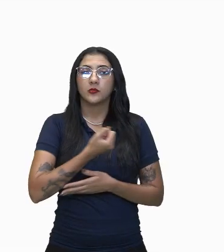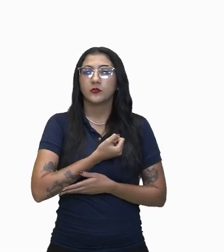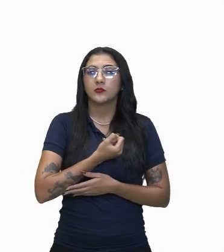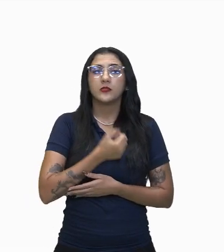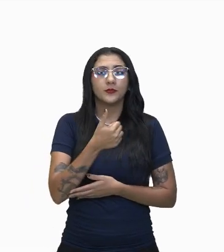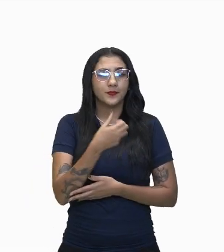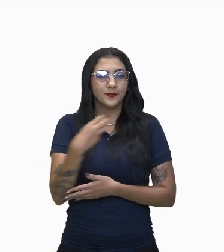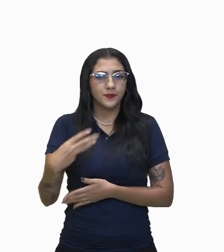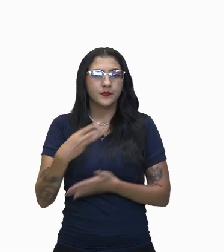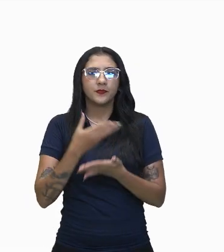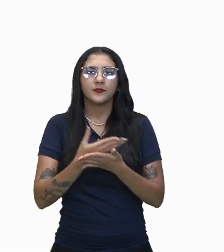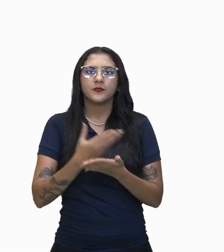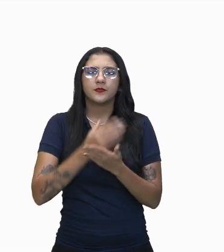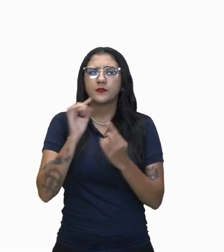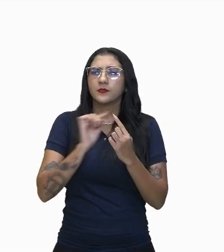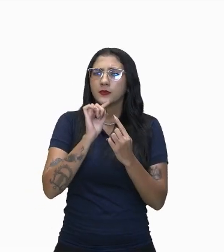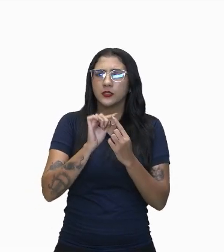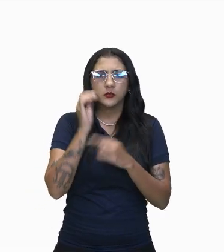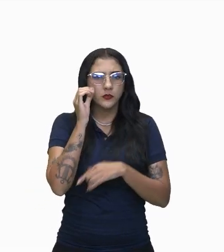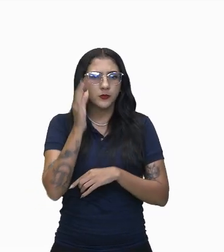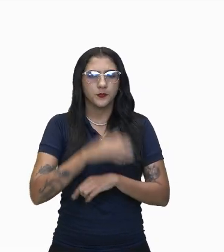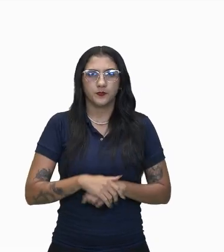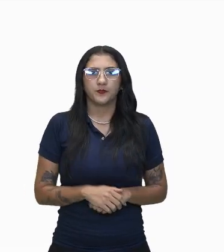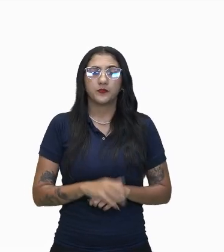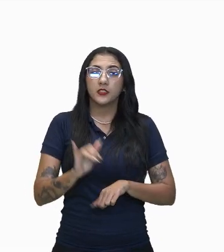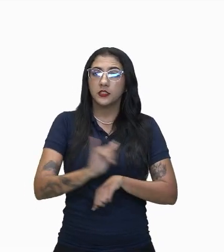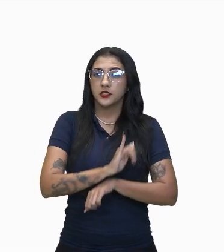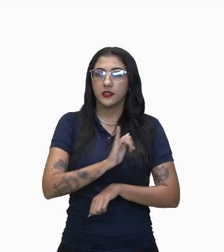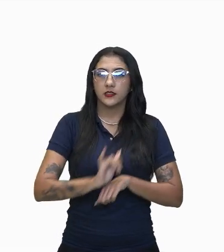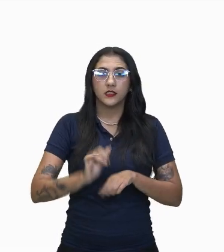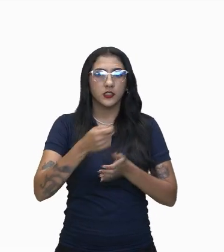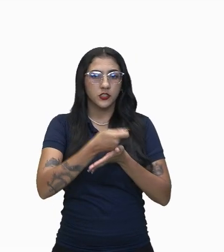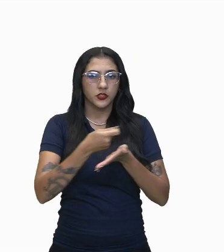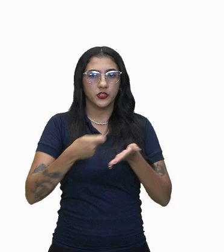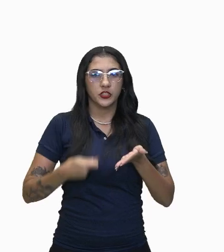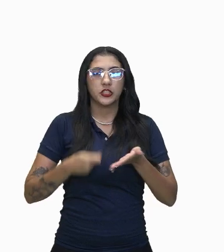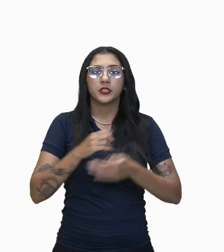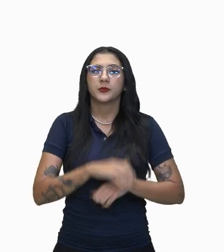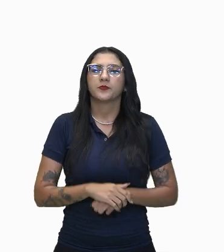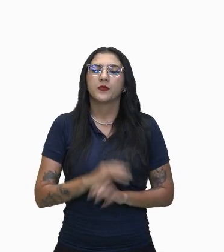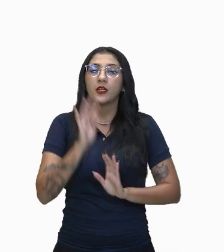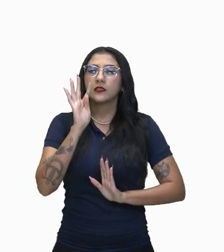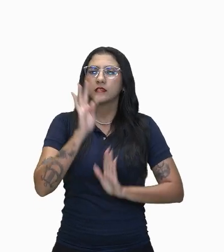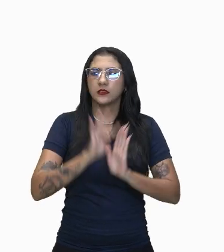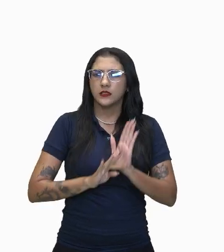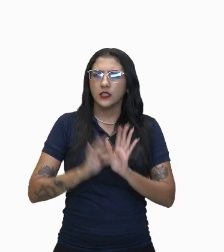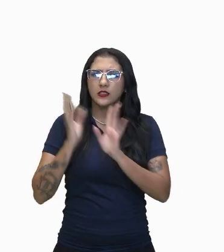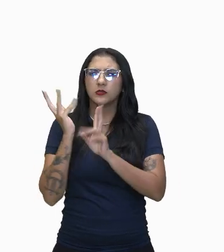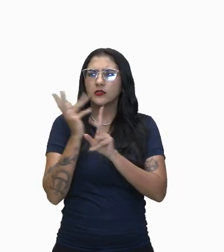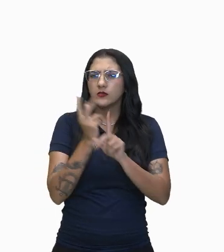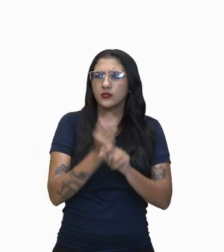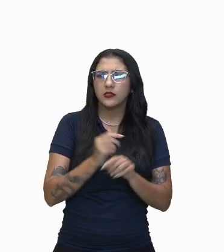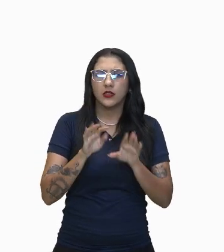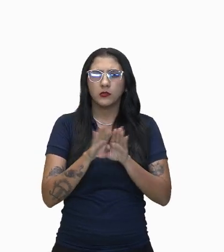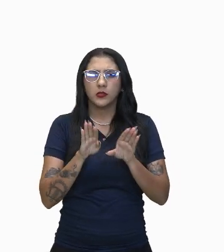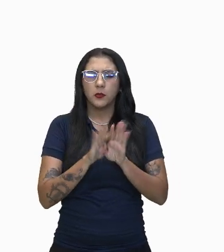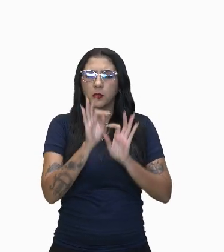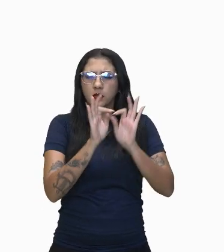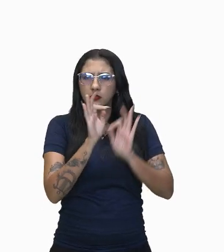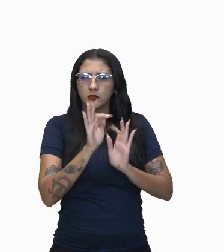como objeto de conhecimento estratégias de escrita, textualização, revisão e